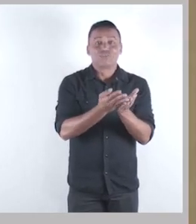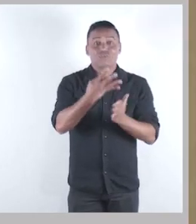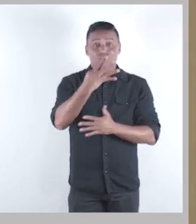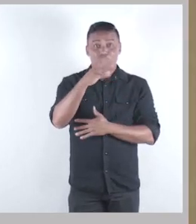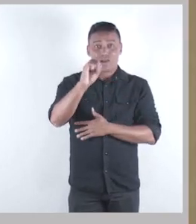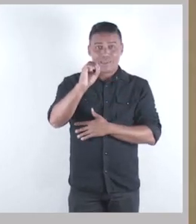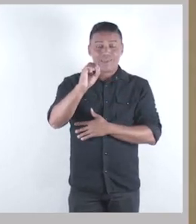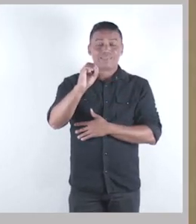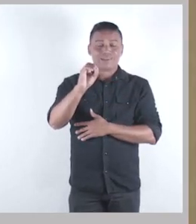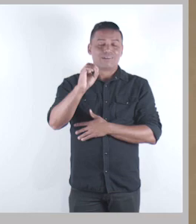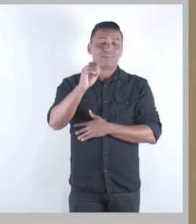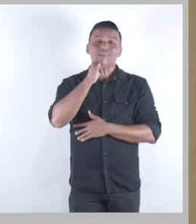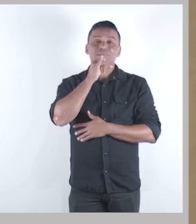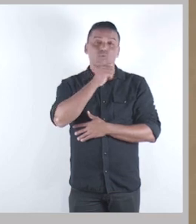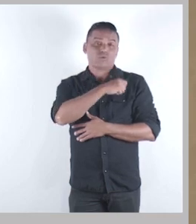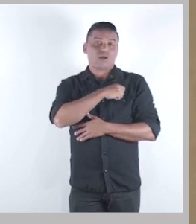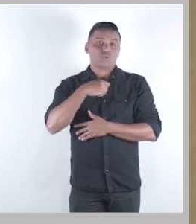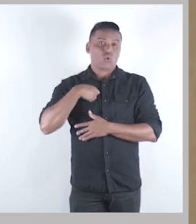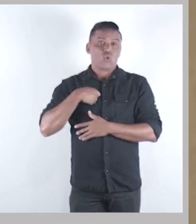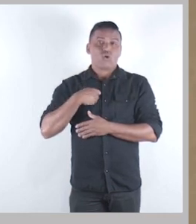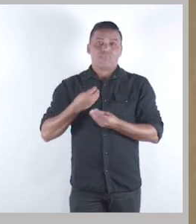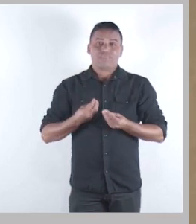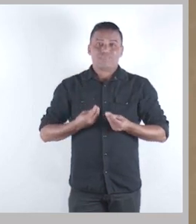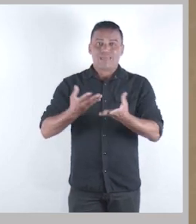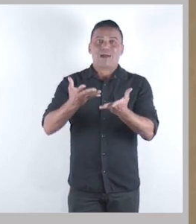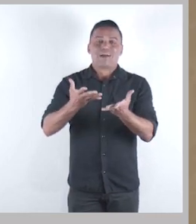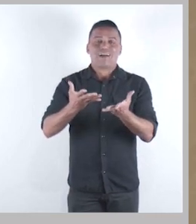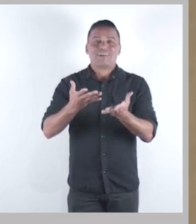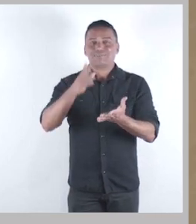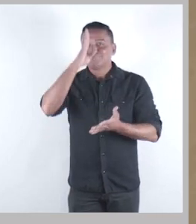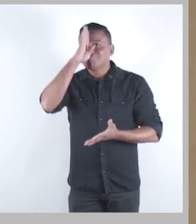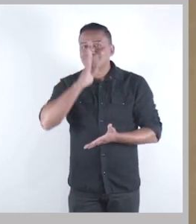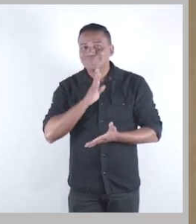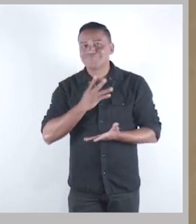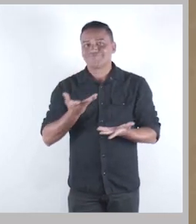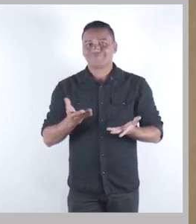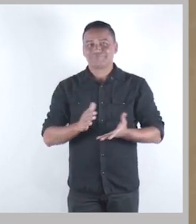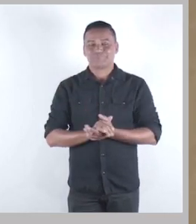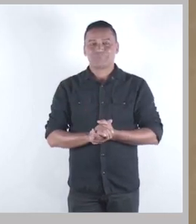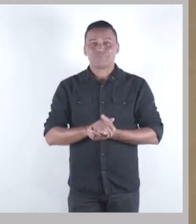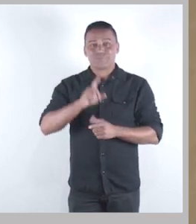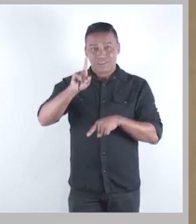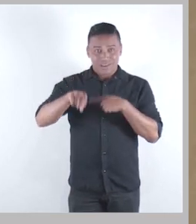de um escritor moçambicano. Depois recebemos